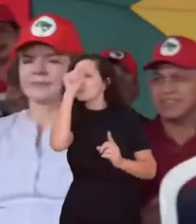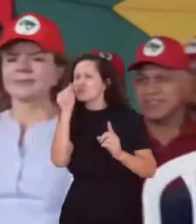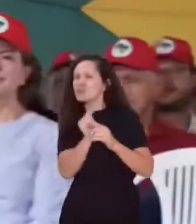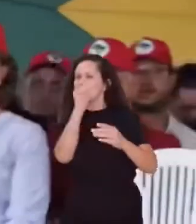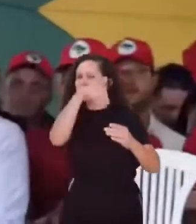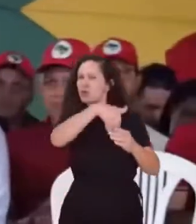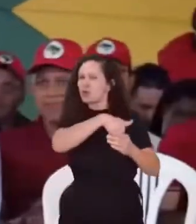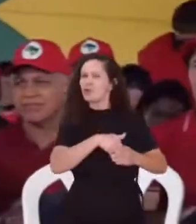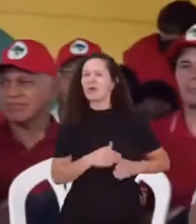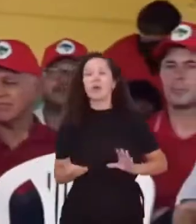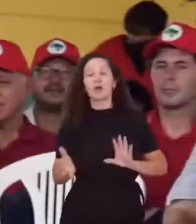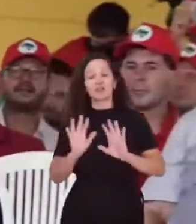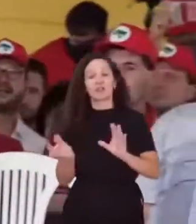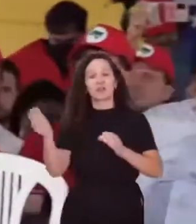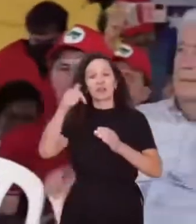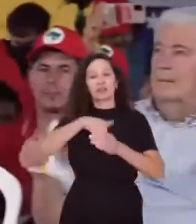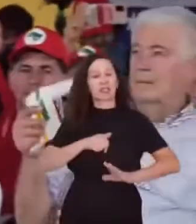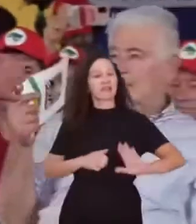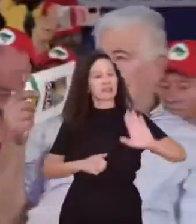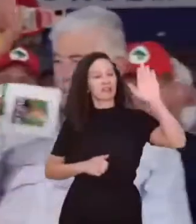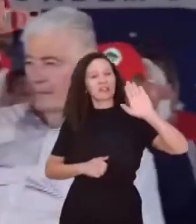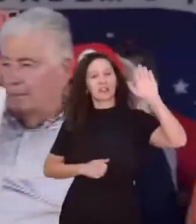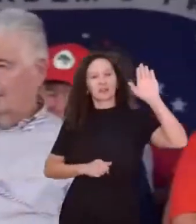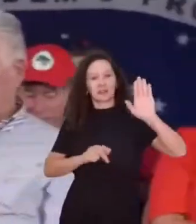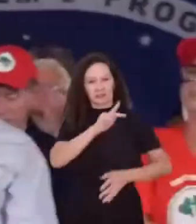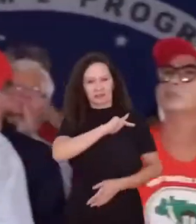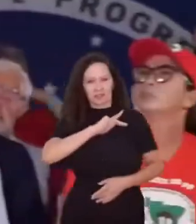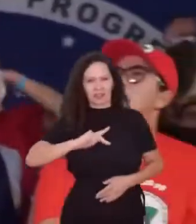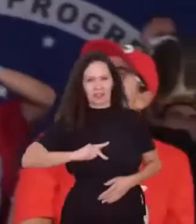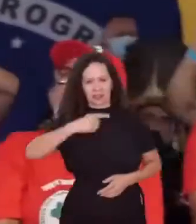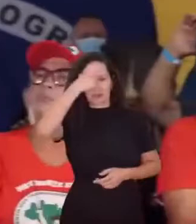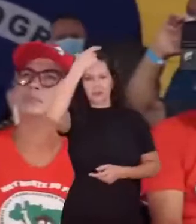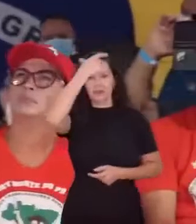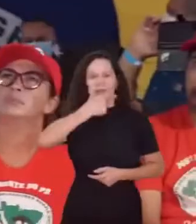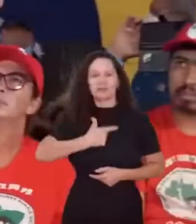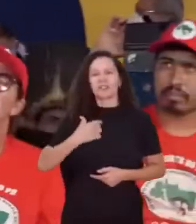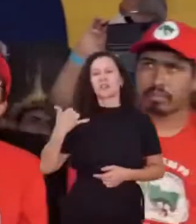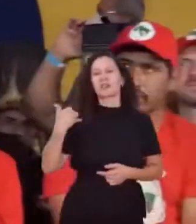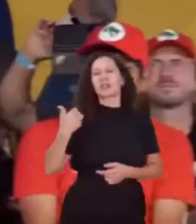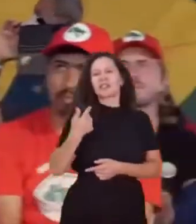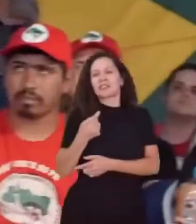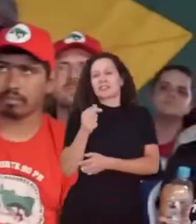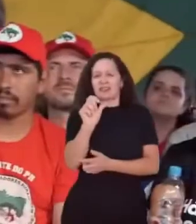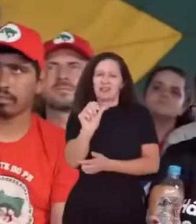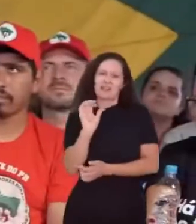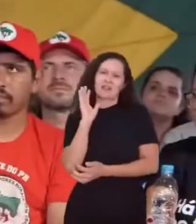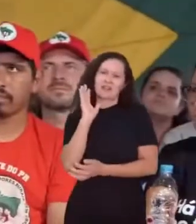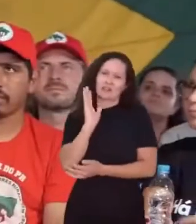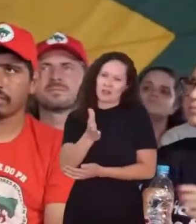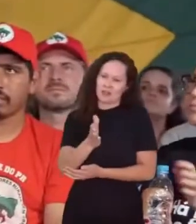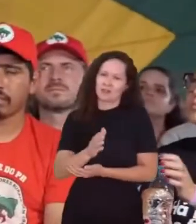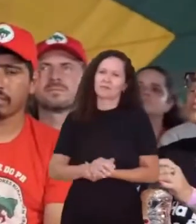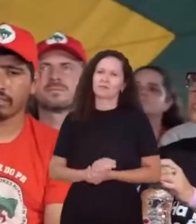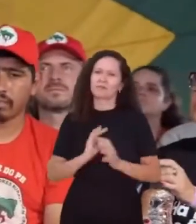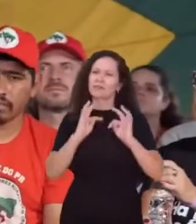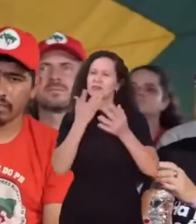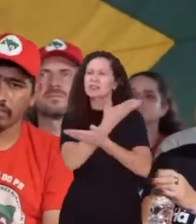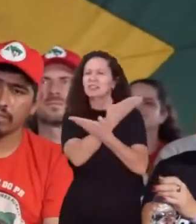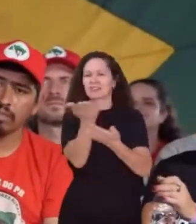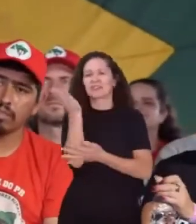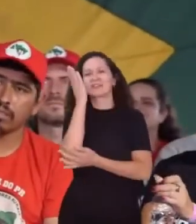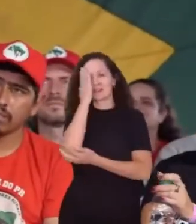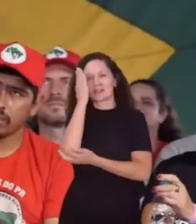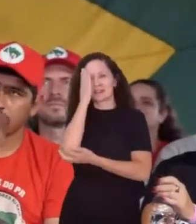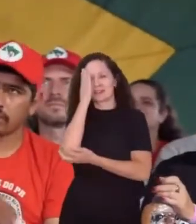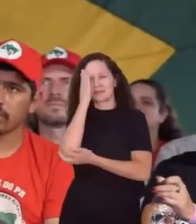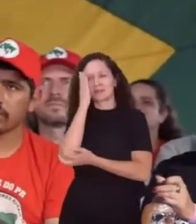República. Eu sou um cara de 76 anos, sabe, todo mundo sabe que eu fiquei viúvo